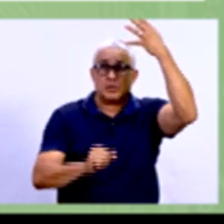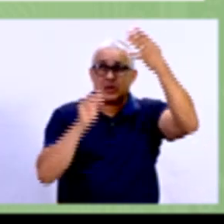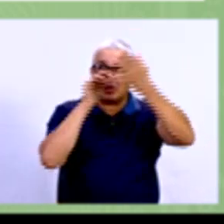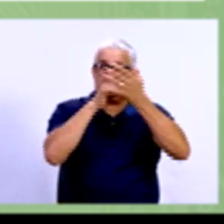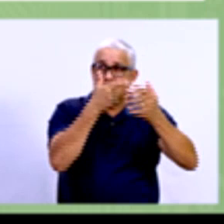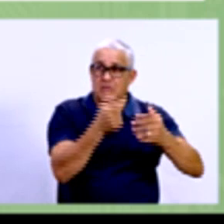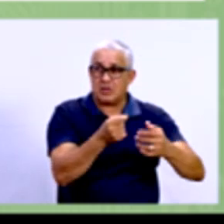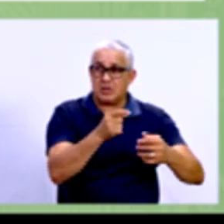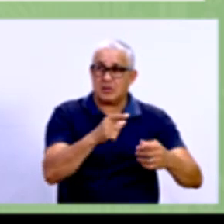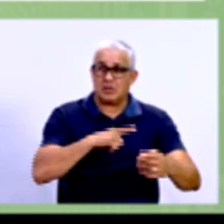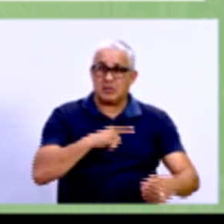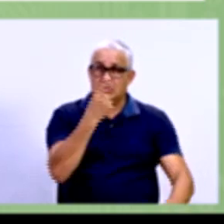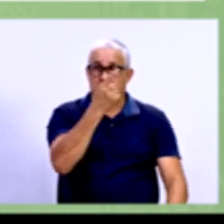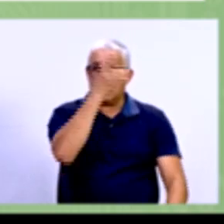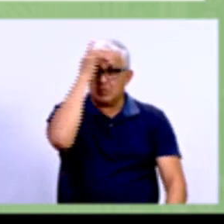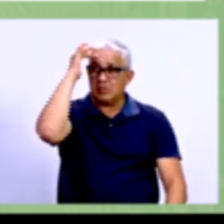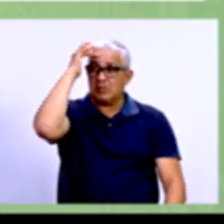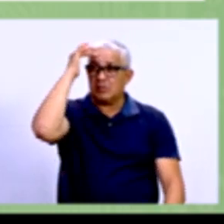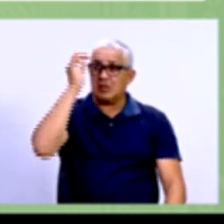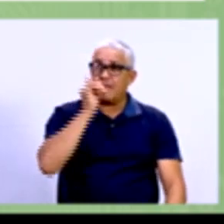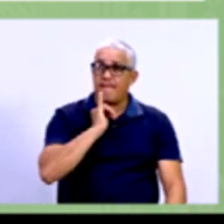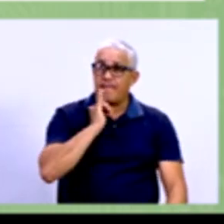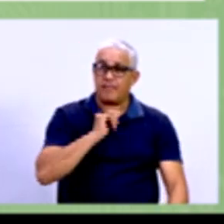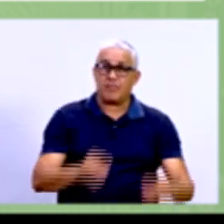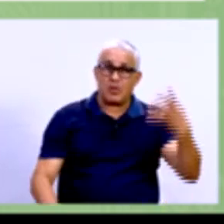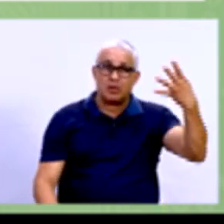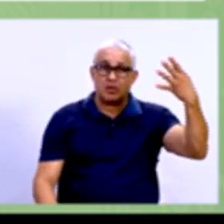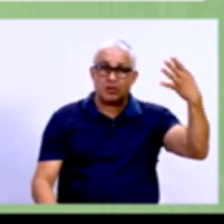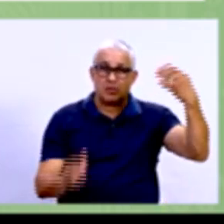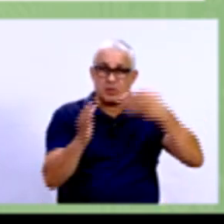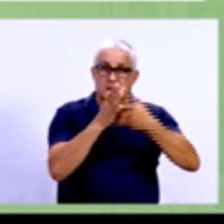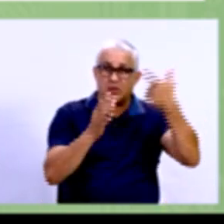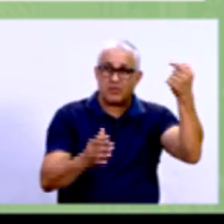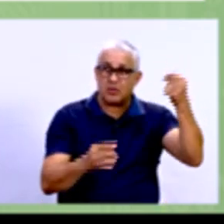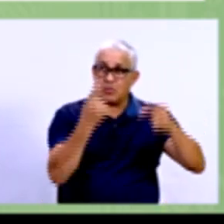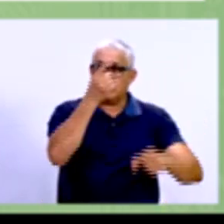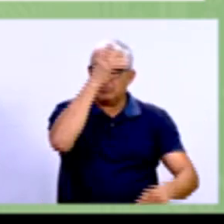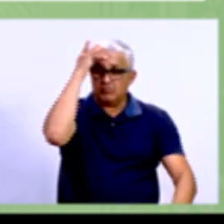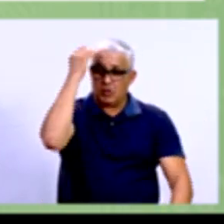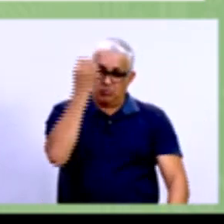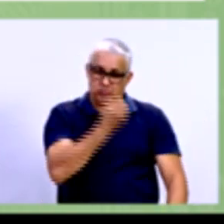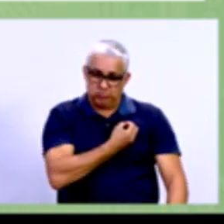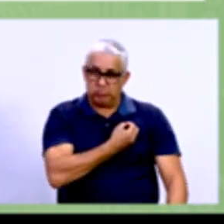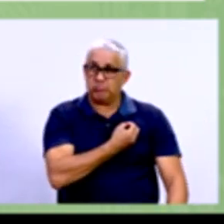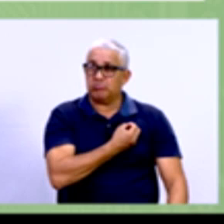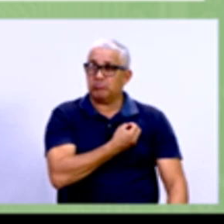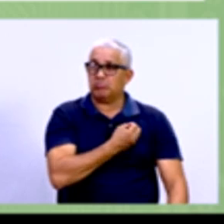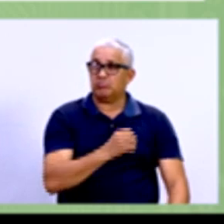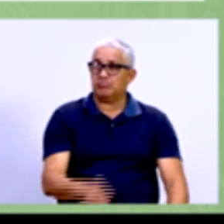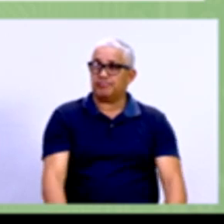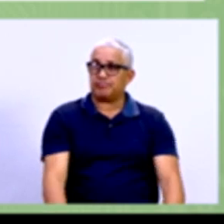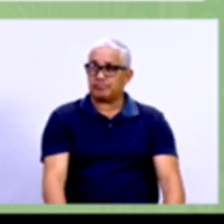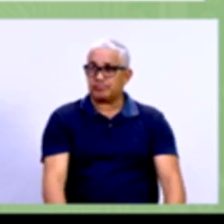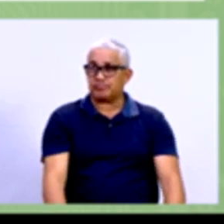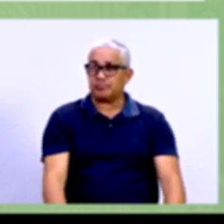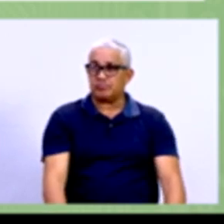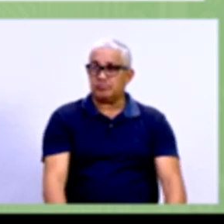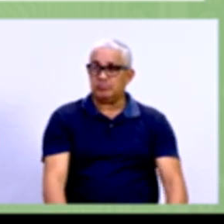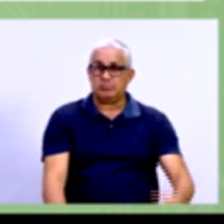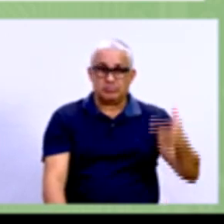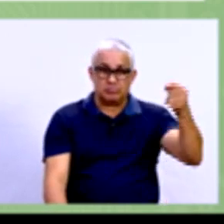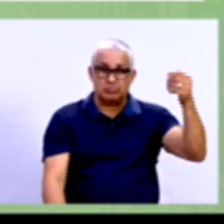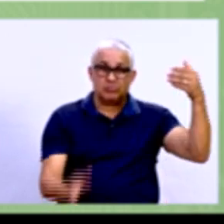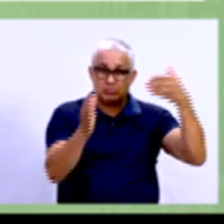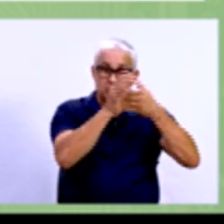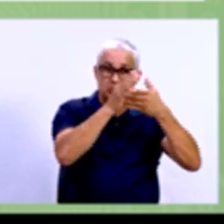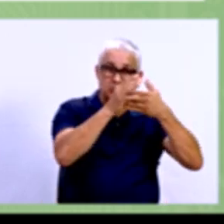gente tem uma pessoa, vamos supor que seja nota isso, né? Tem uma pessoa que tirou essa nota, de 20 a 36, 5 pessoas. E